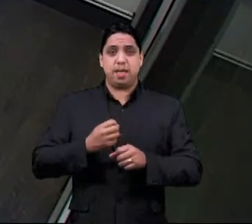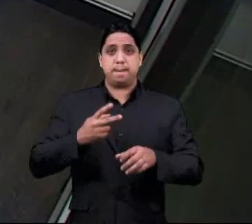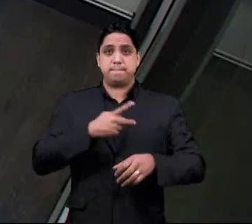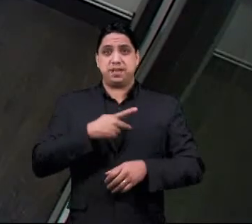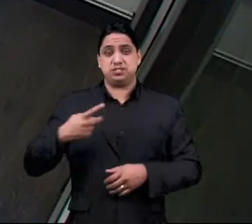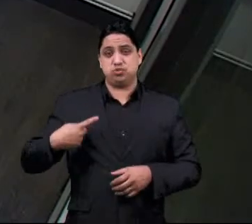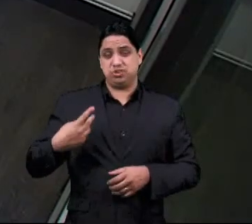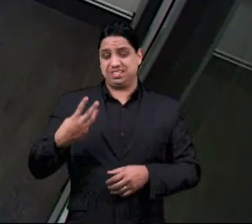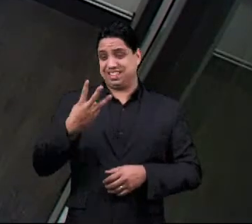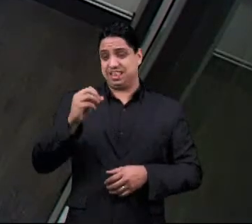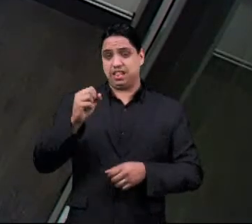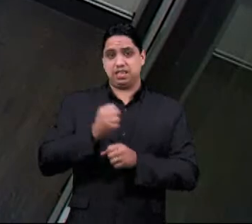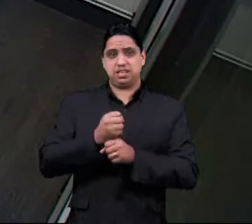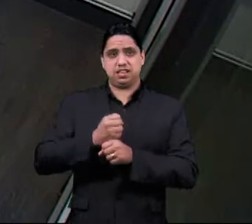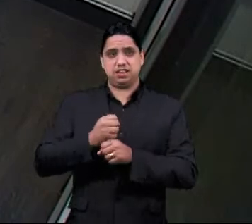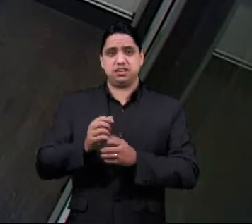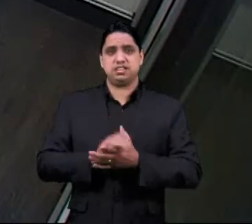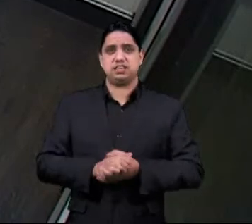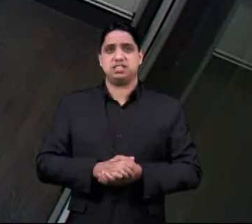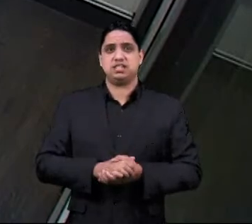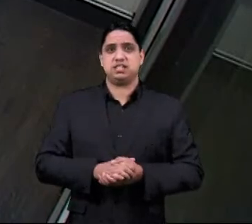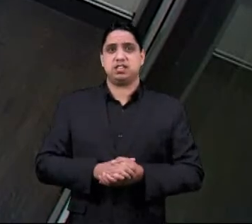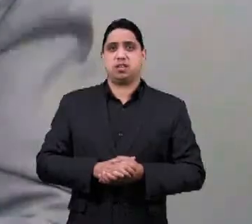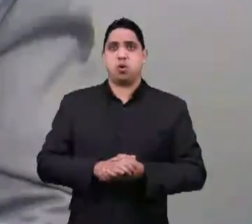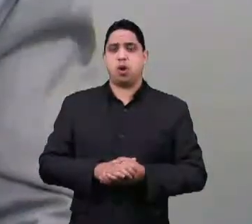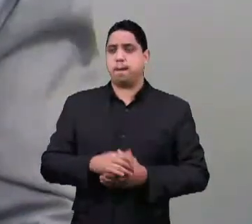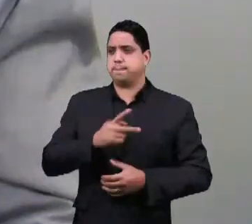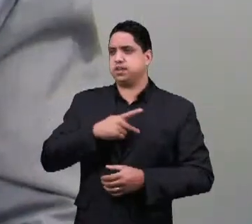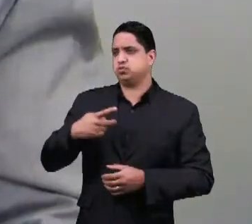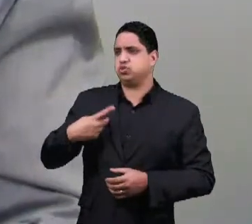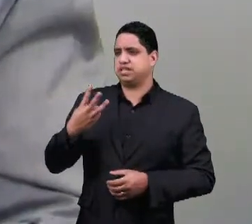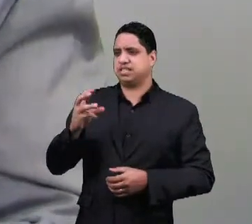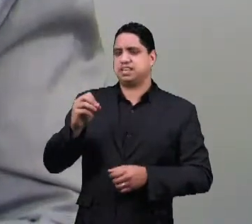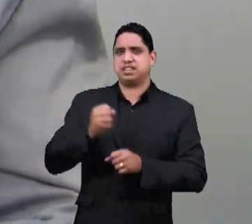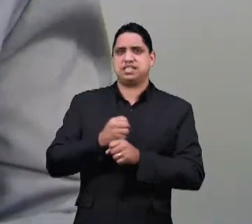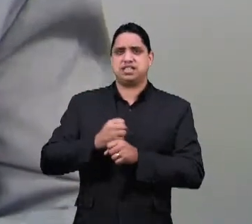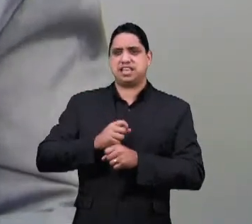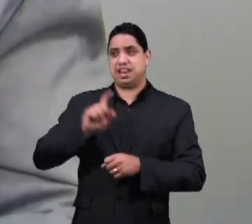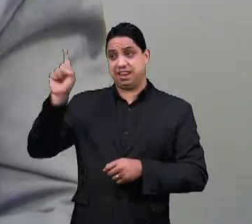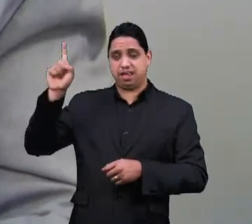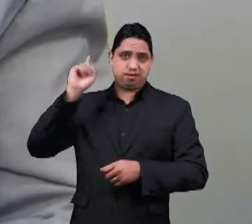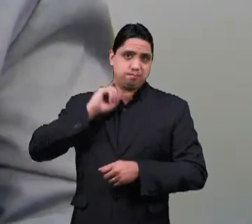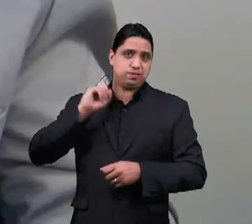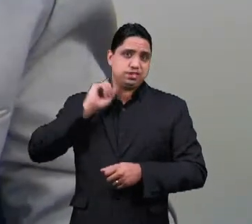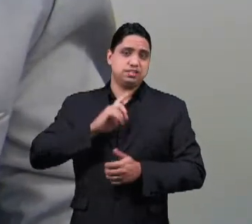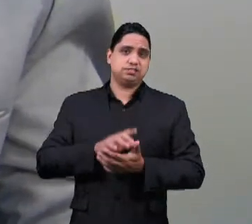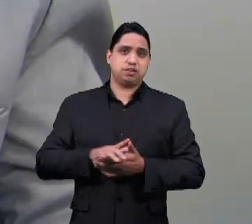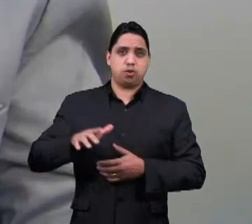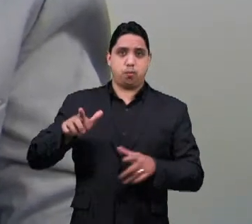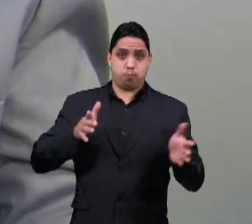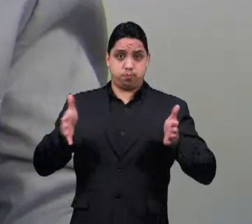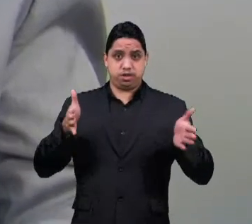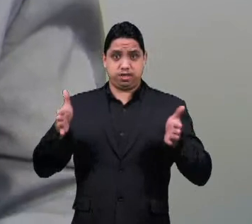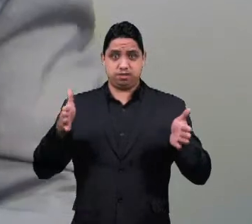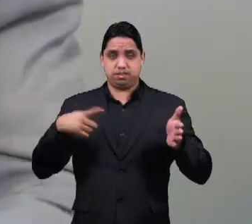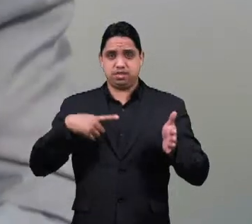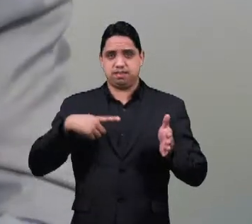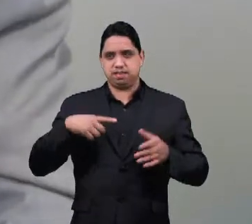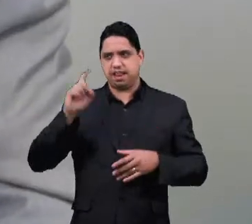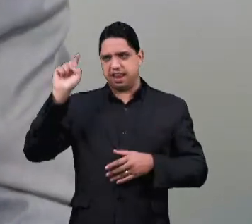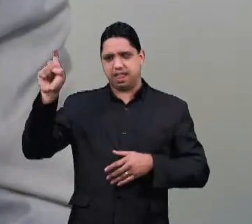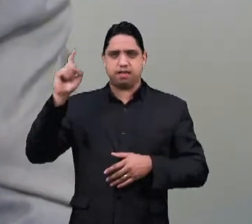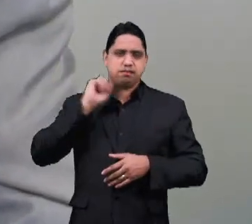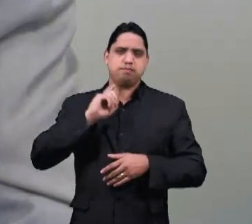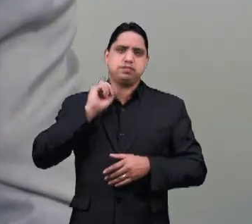De ministério. Isso. Muito bem, então nesses 30 anos de ministério, ali em Belo Horizonte, né, foi esse período que você teve ali em Belo Horizonte e